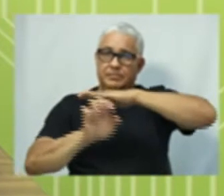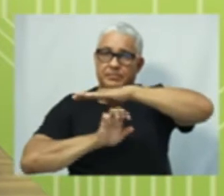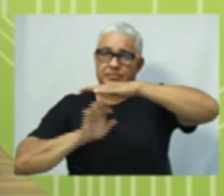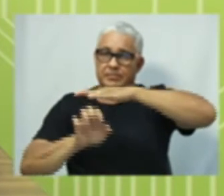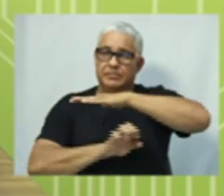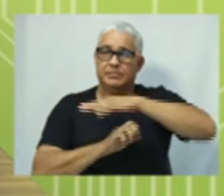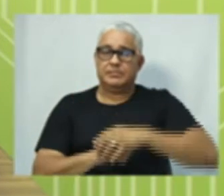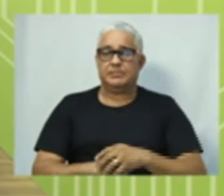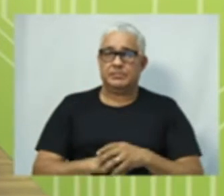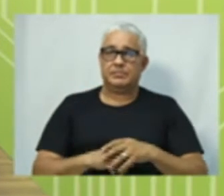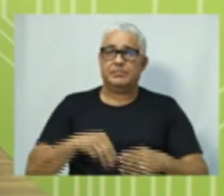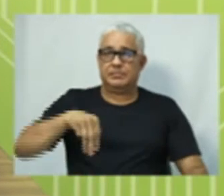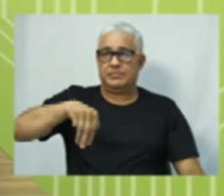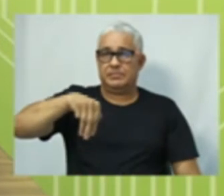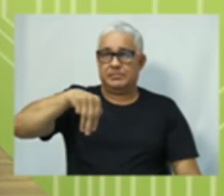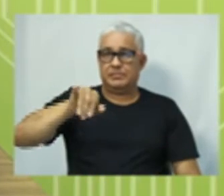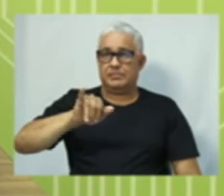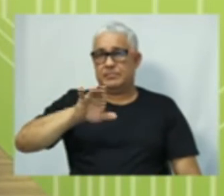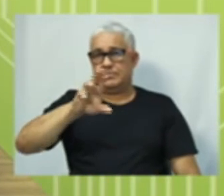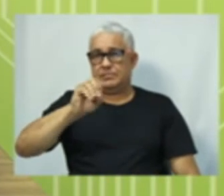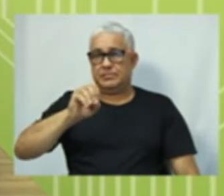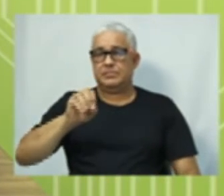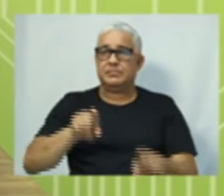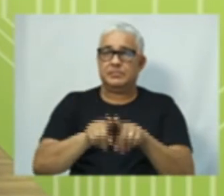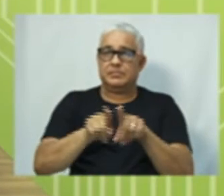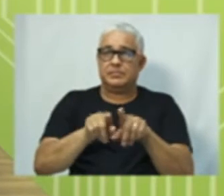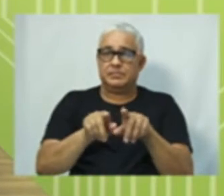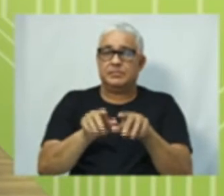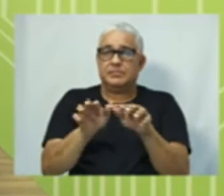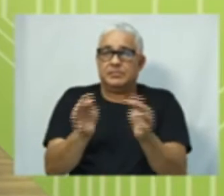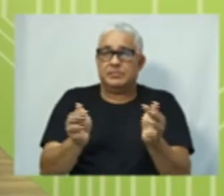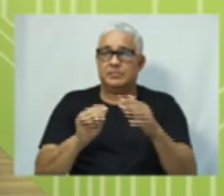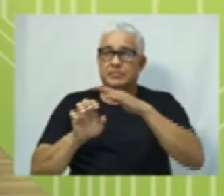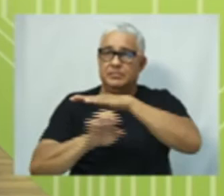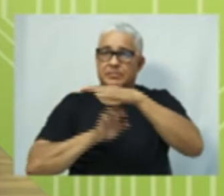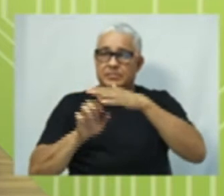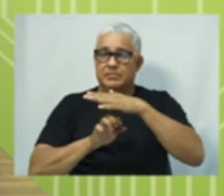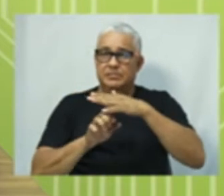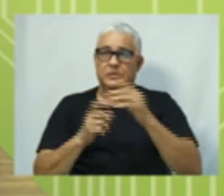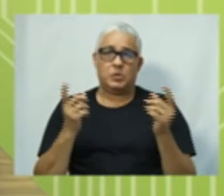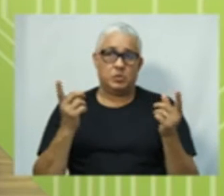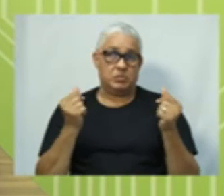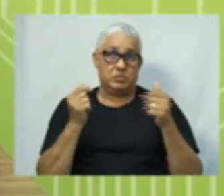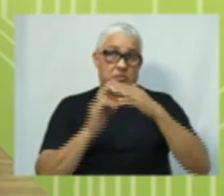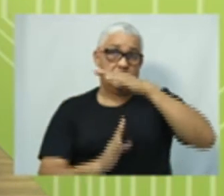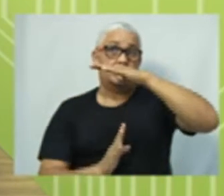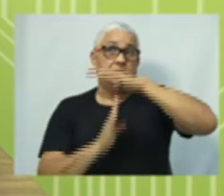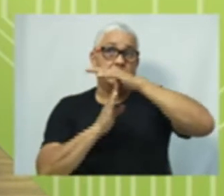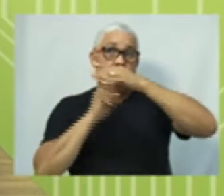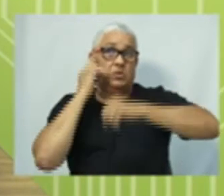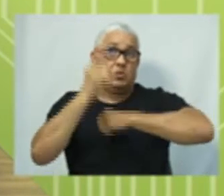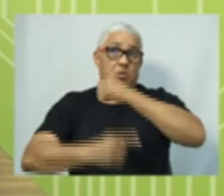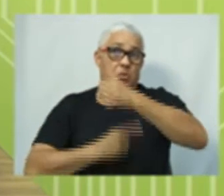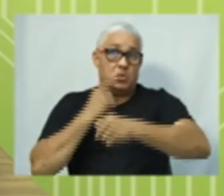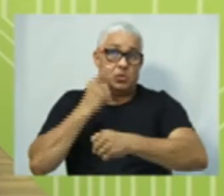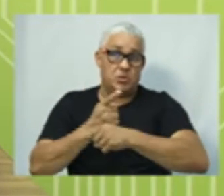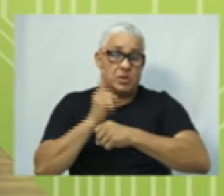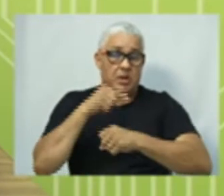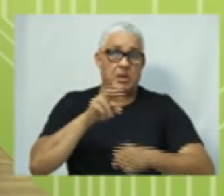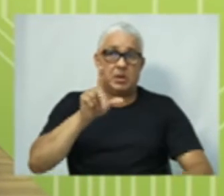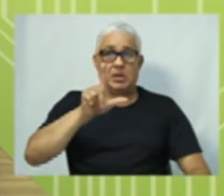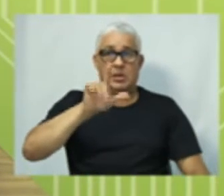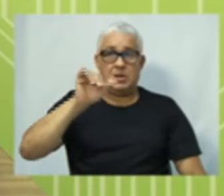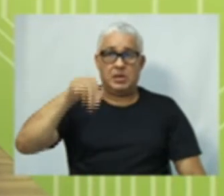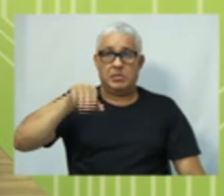se é uma micro e pequena empresa, o valor limite de faturamento anual, exatamente, esses são os limitadores. E